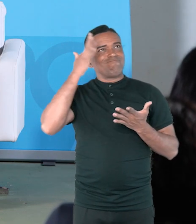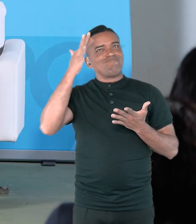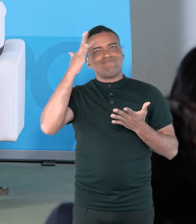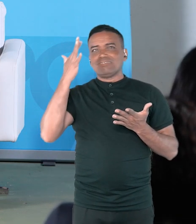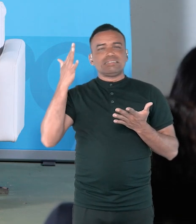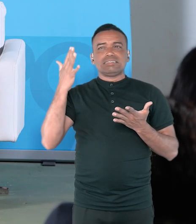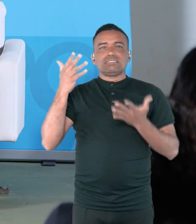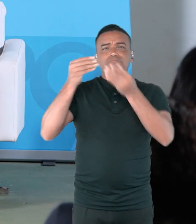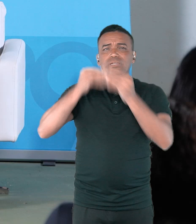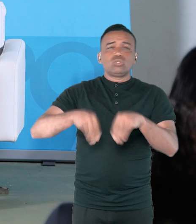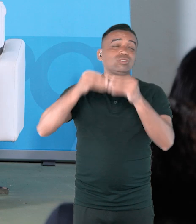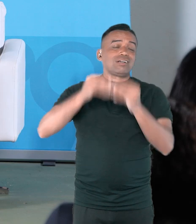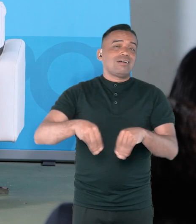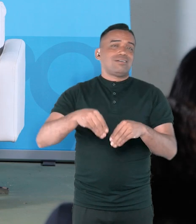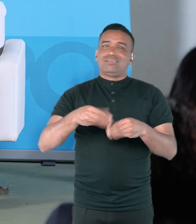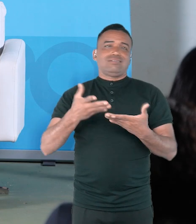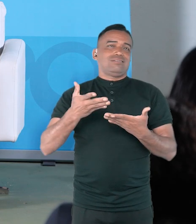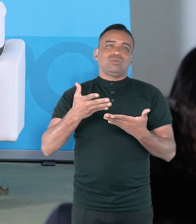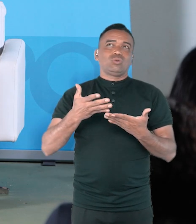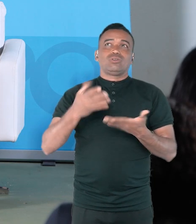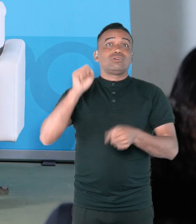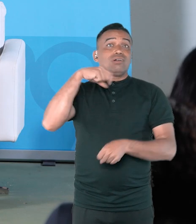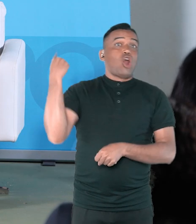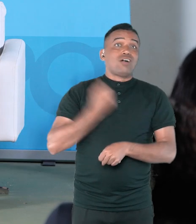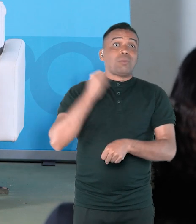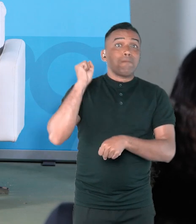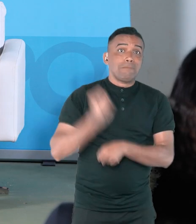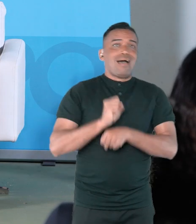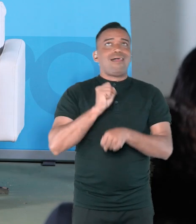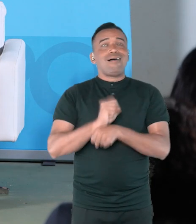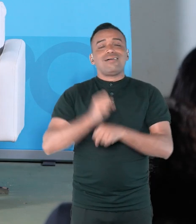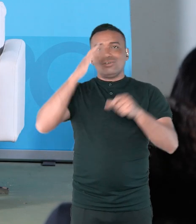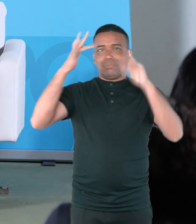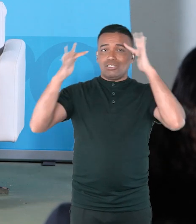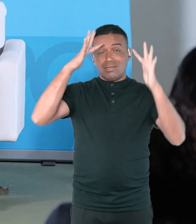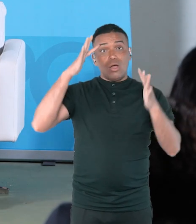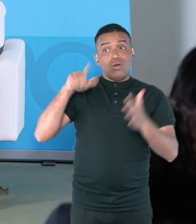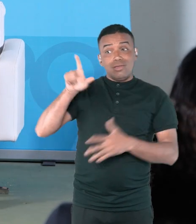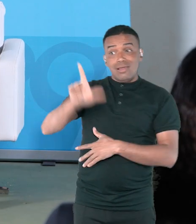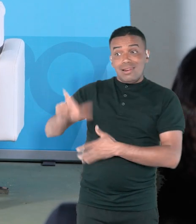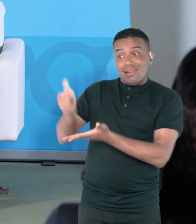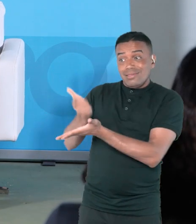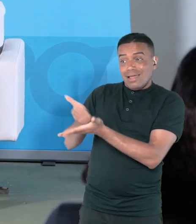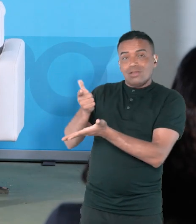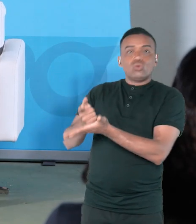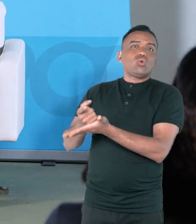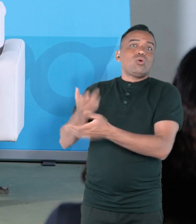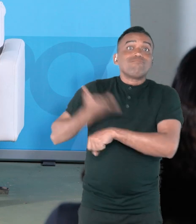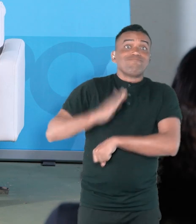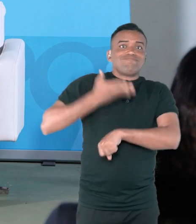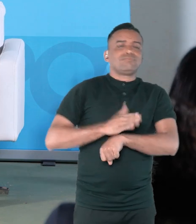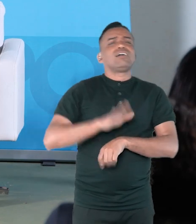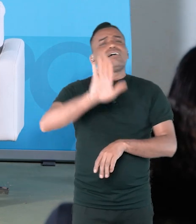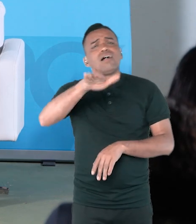mais comprometendo a nossa capacidade de imaginar. E a literatura ela é o maior exercício disso, né? Eu sempre falo